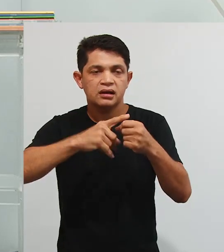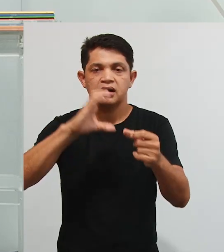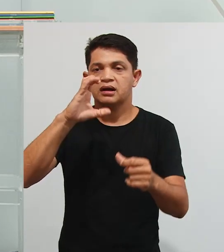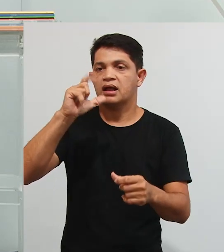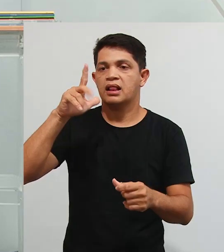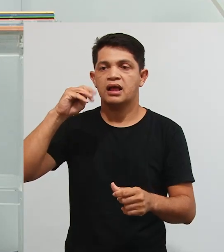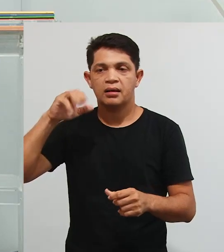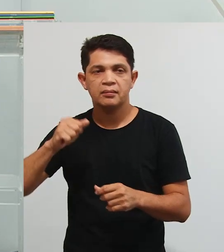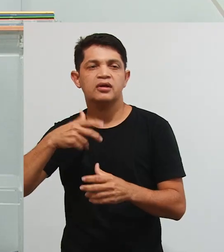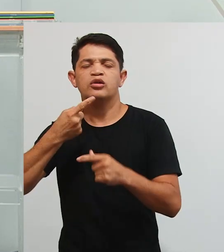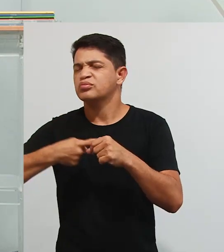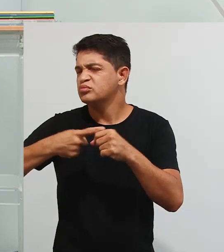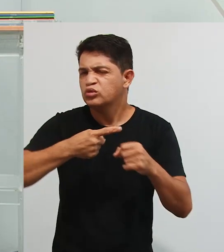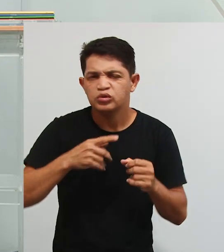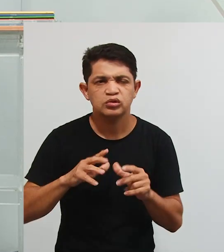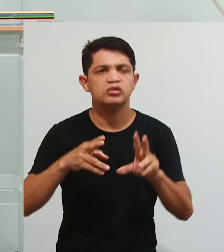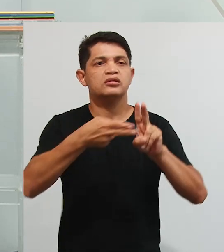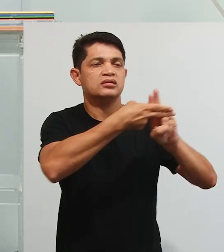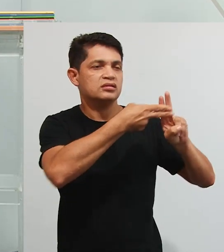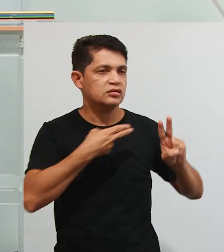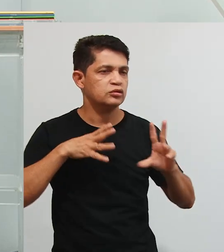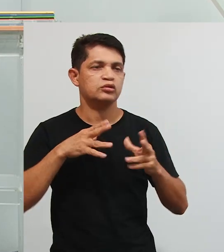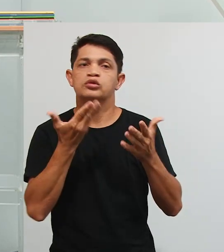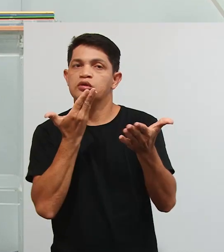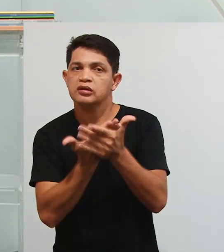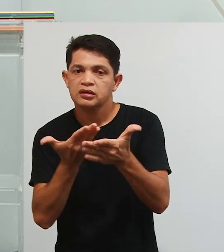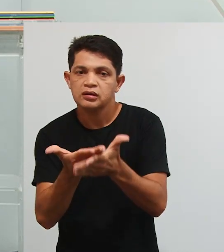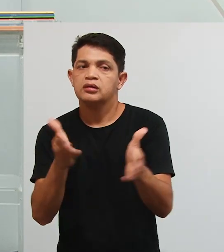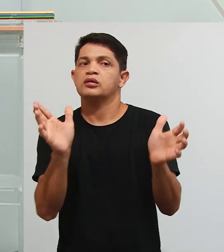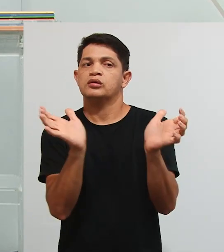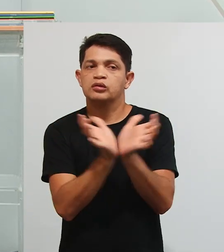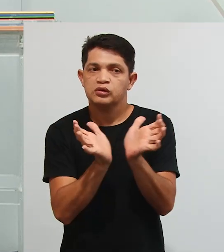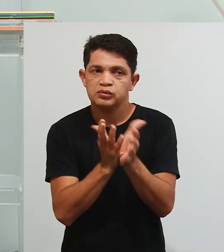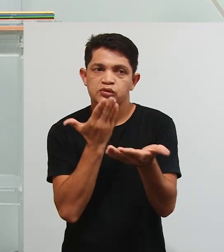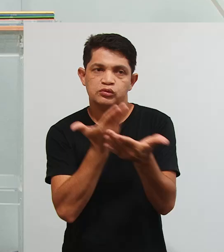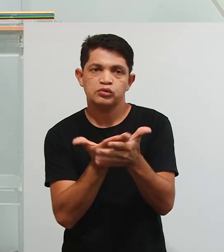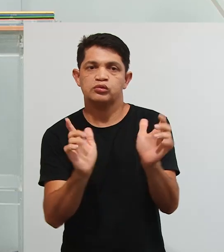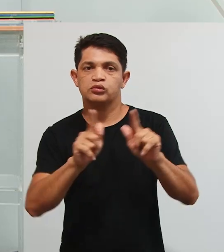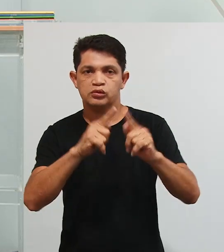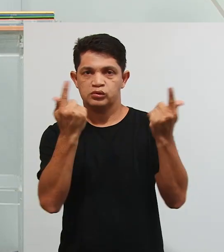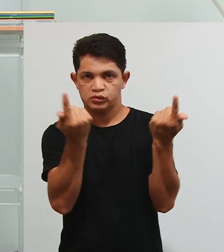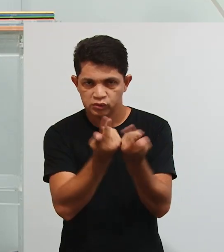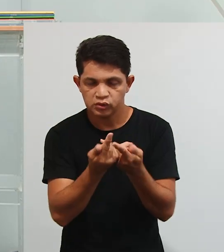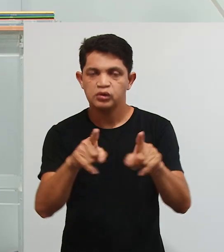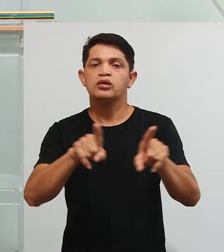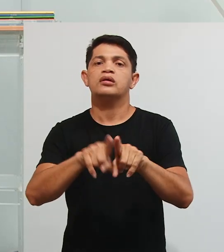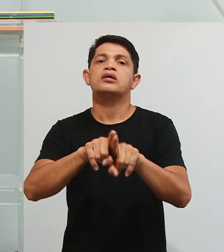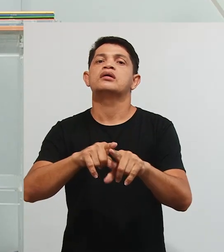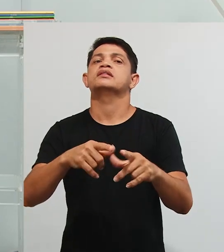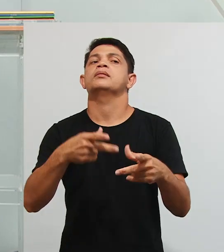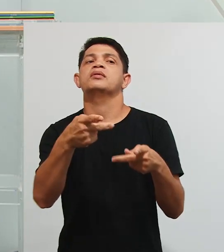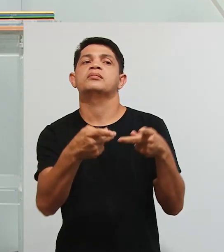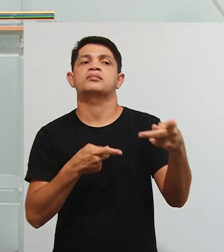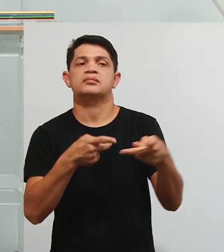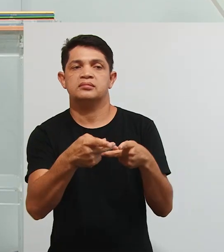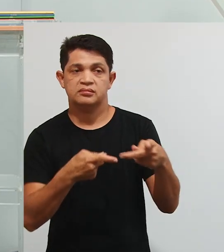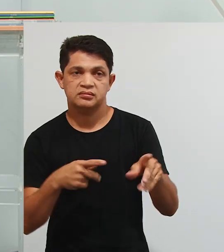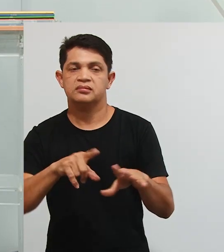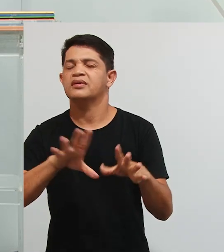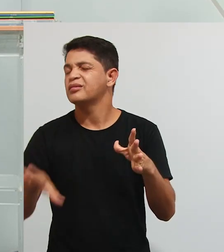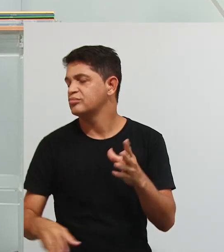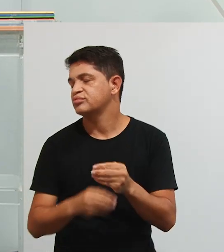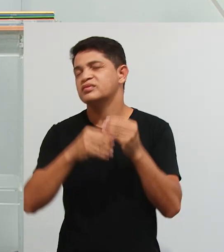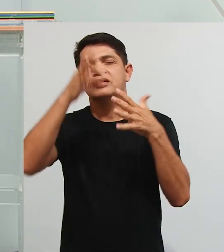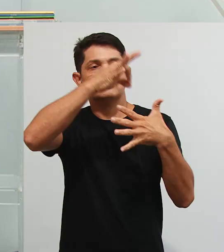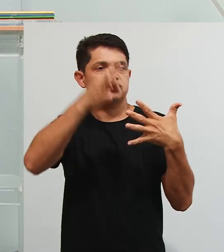Calama. Tem o GET, que é o Grupo de Estudos Grupo de Estudos Pedagógicos, e existem vários grupos de